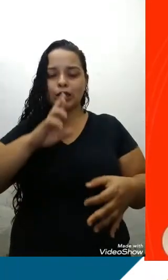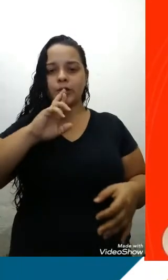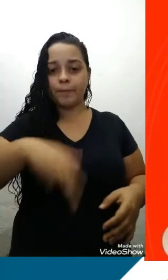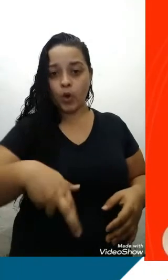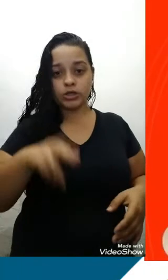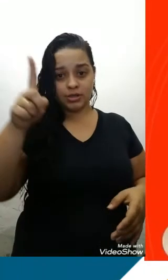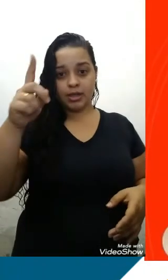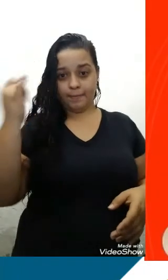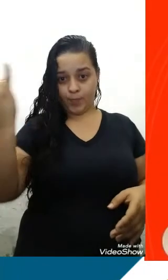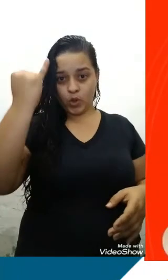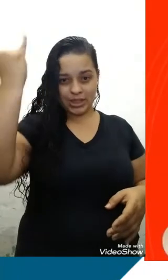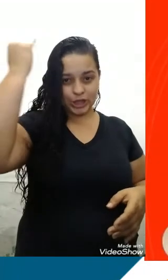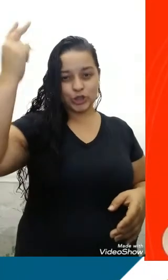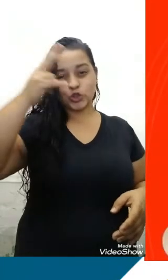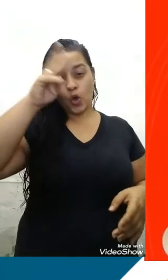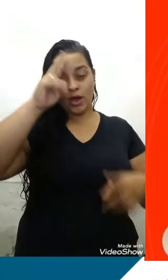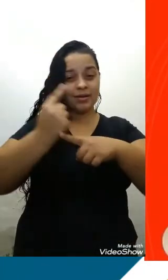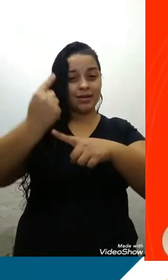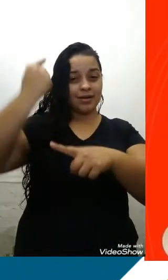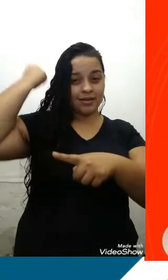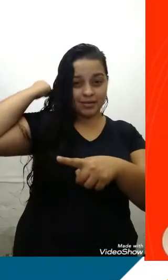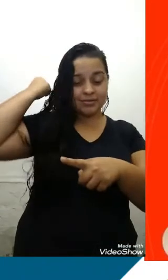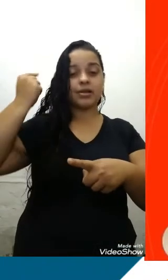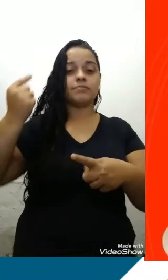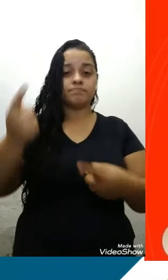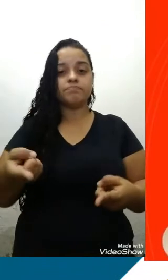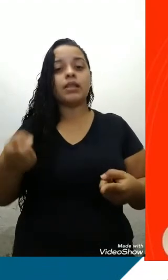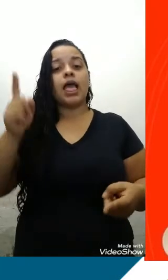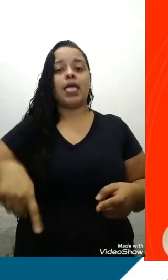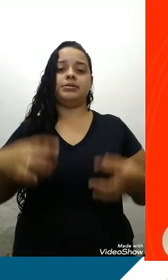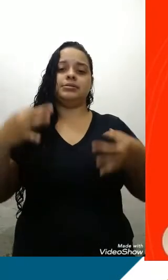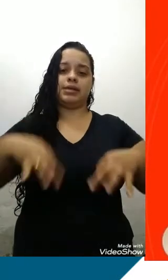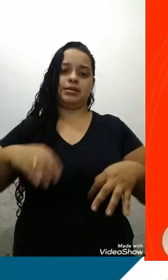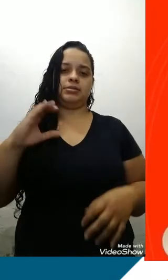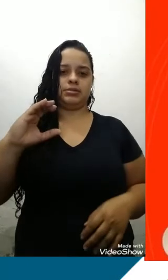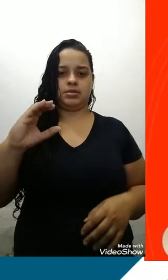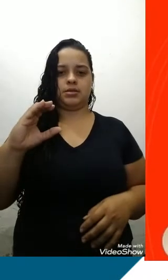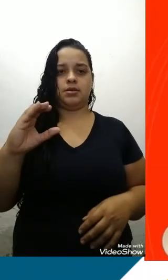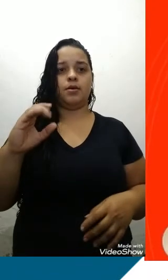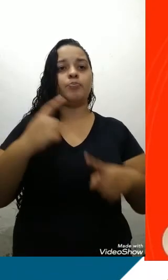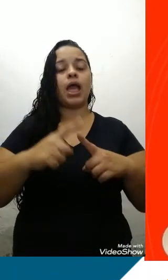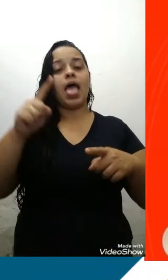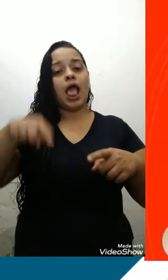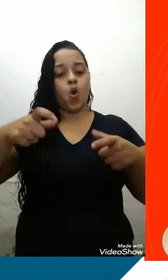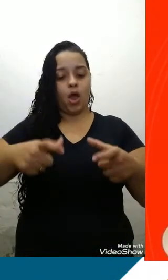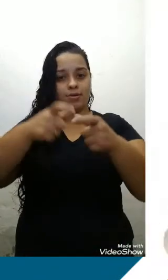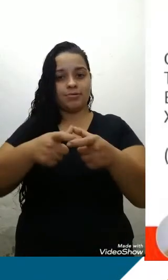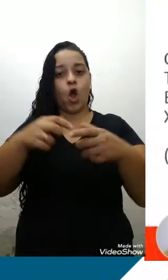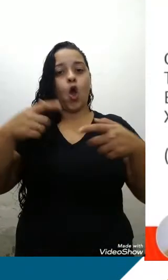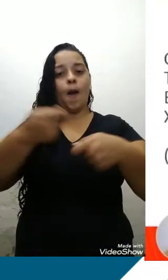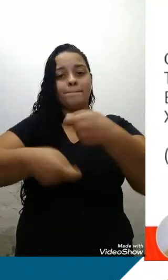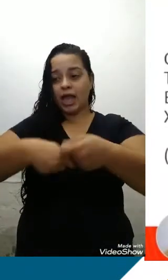né, a importância histórica nesse período que está sendo abordado na questão é a letra C, a posição relativa nas redes de